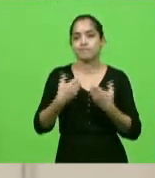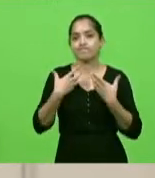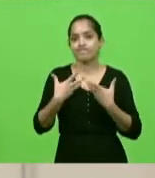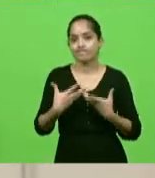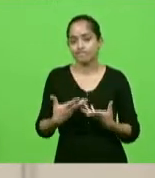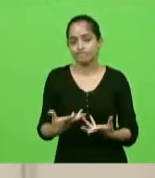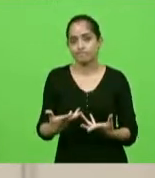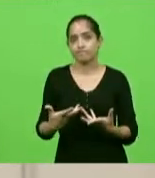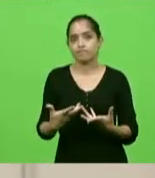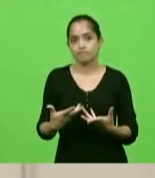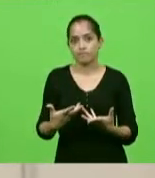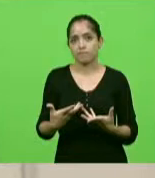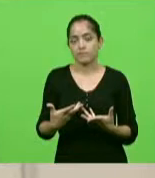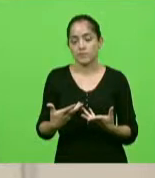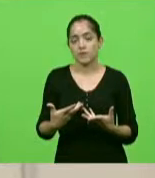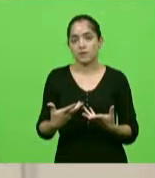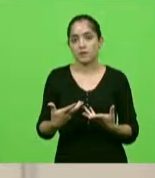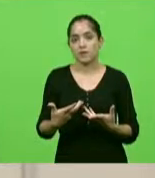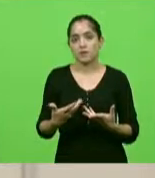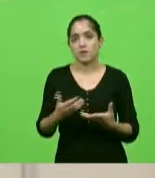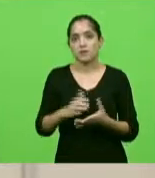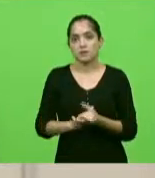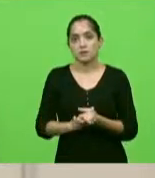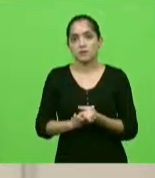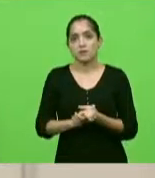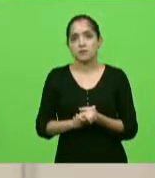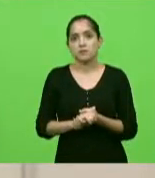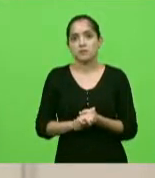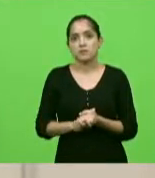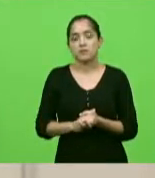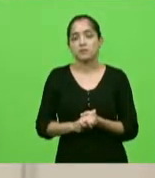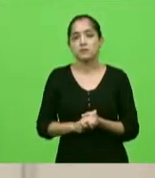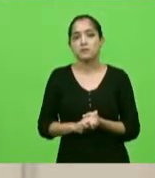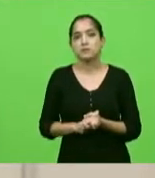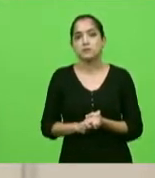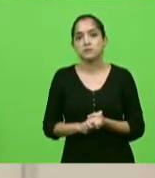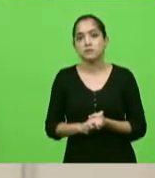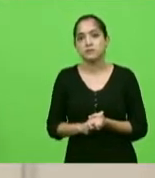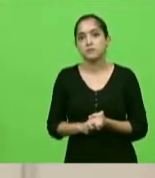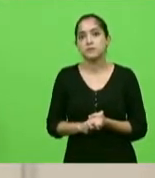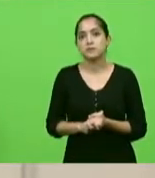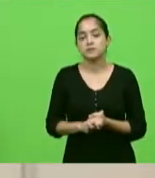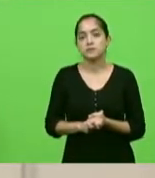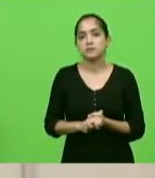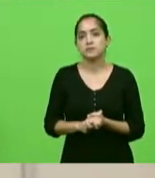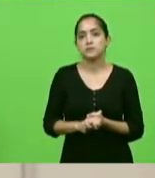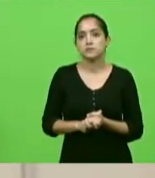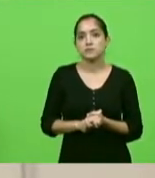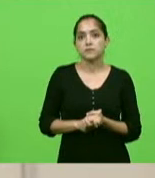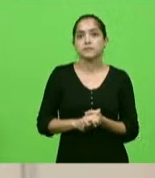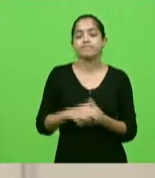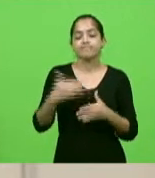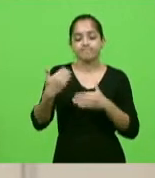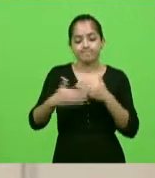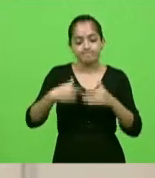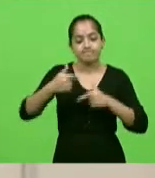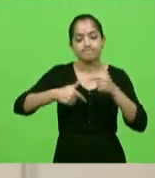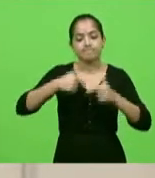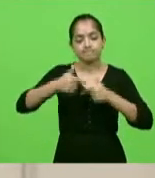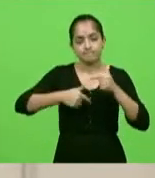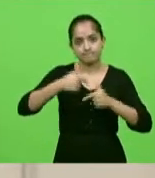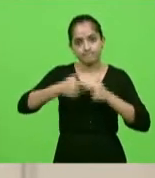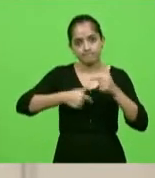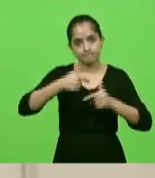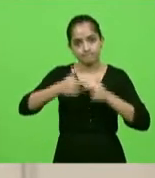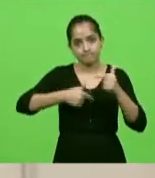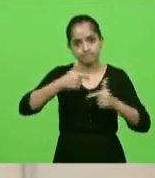exaustivo e sacrificoso mister que vem desempenhando,